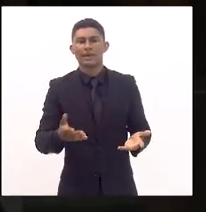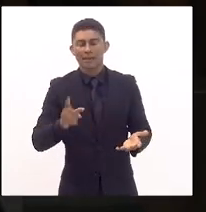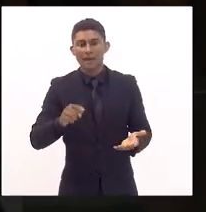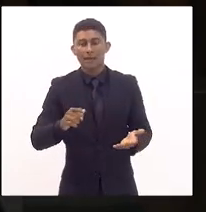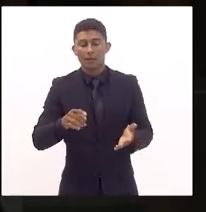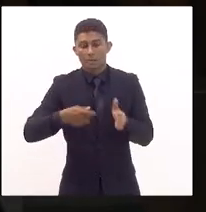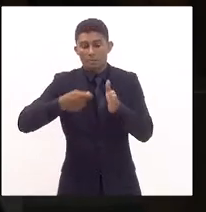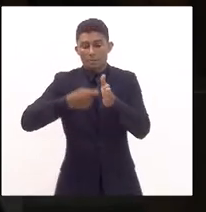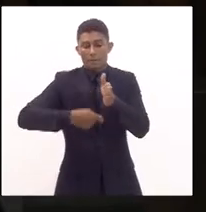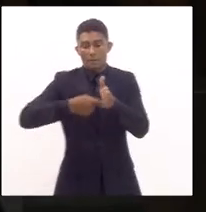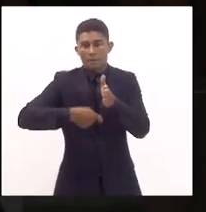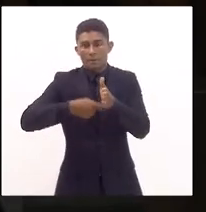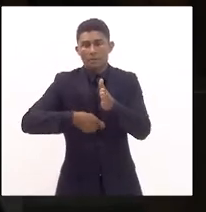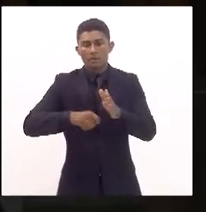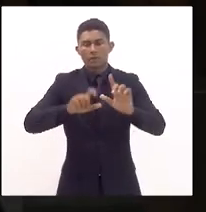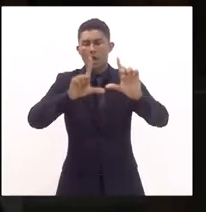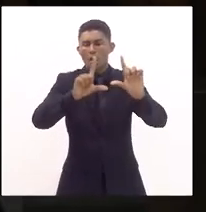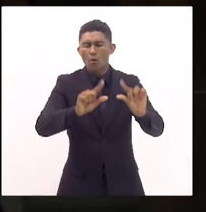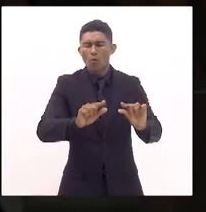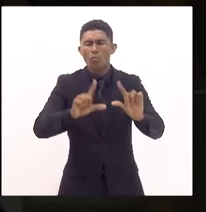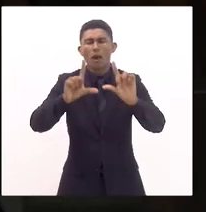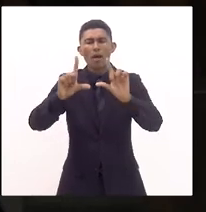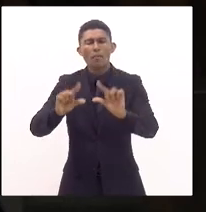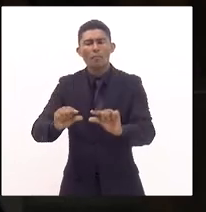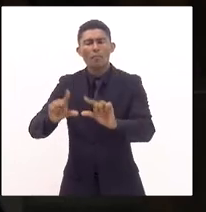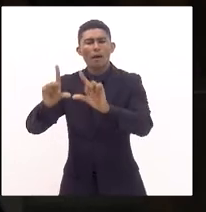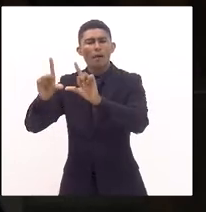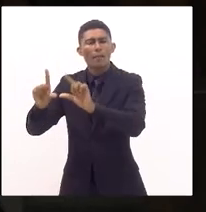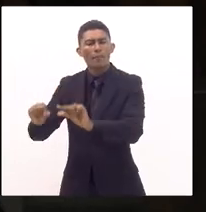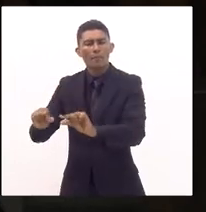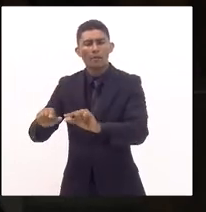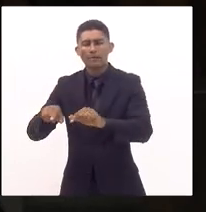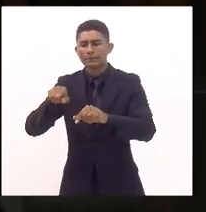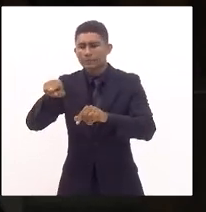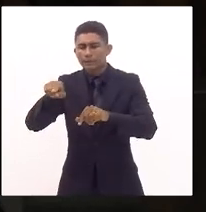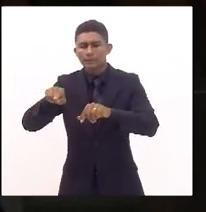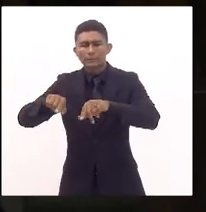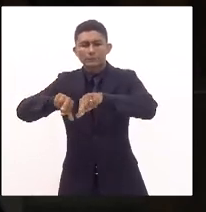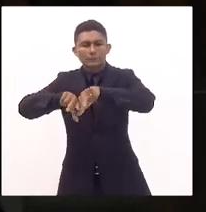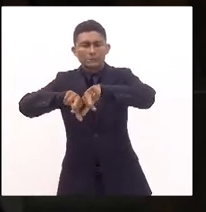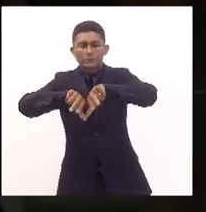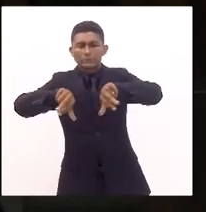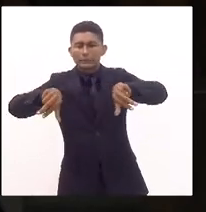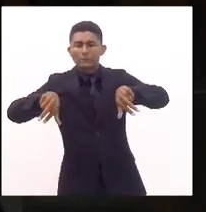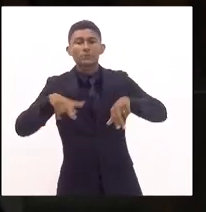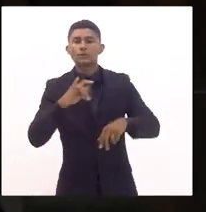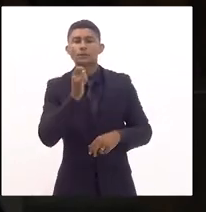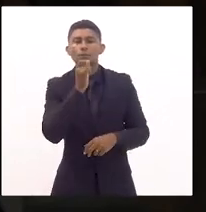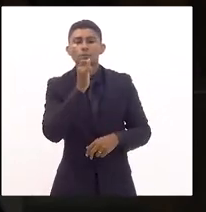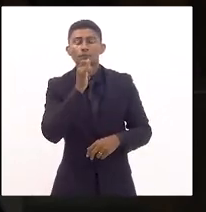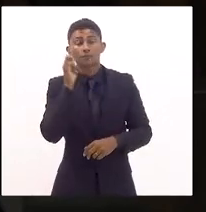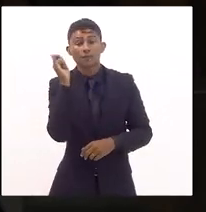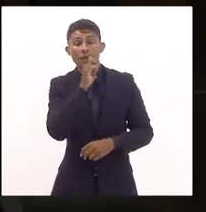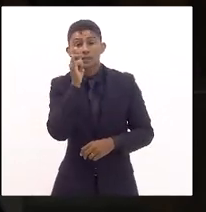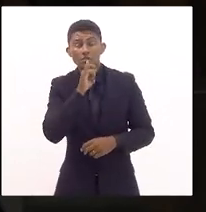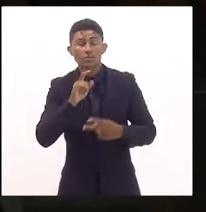alíquotas dos mais diversos segmentos, como, por exemplo,